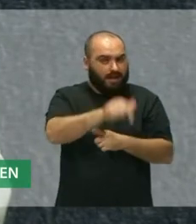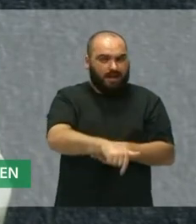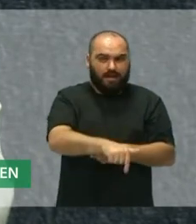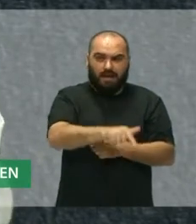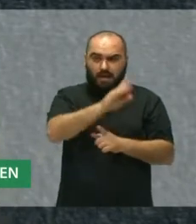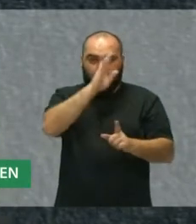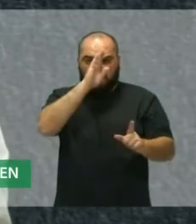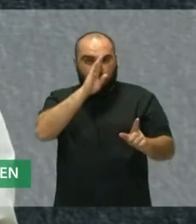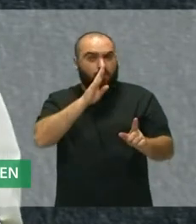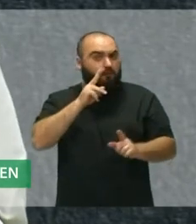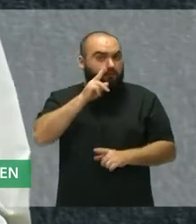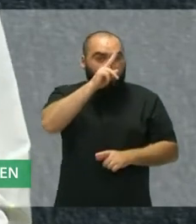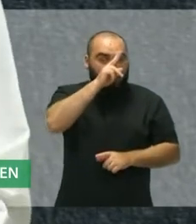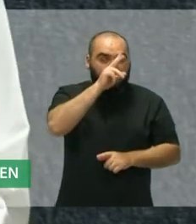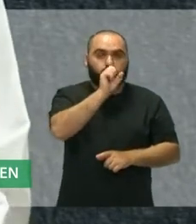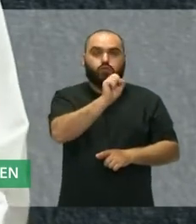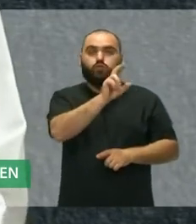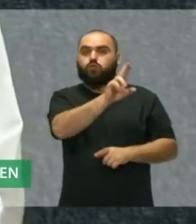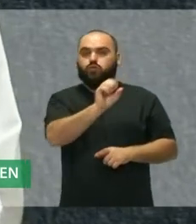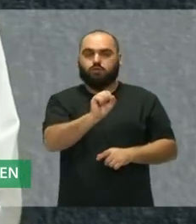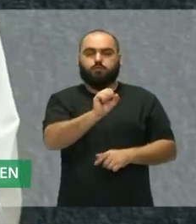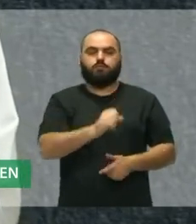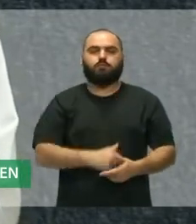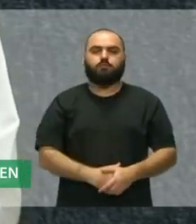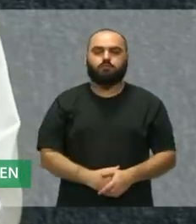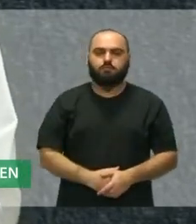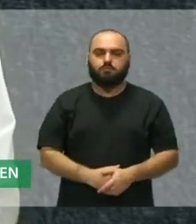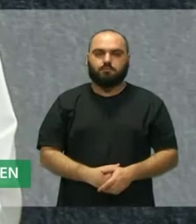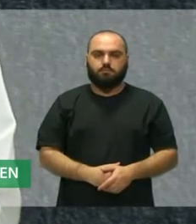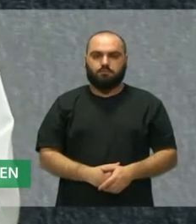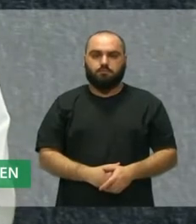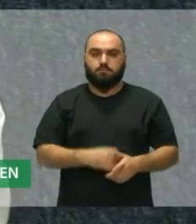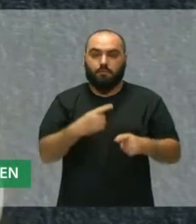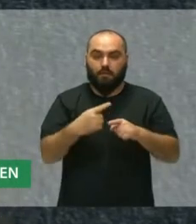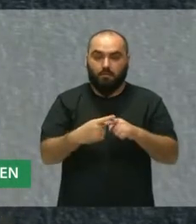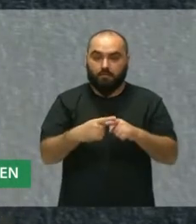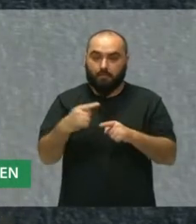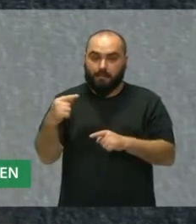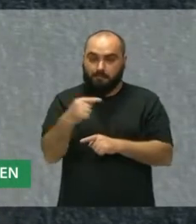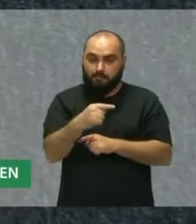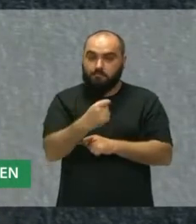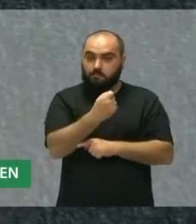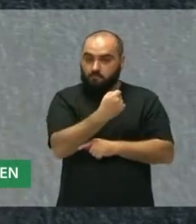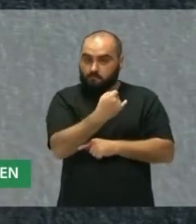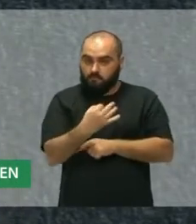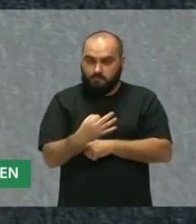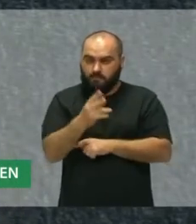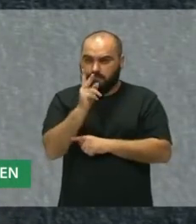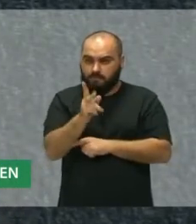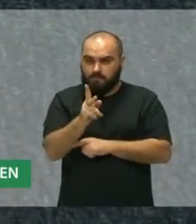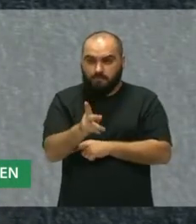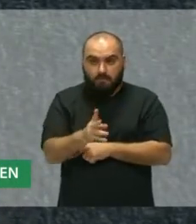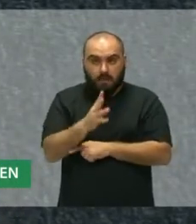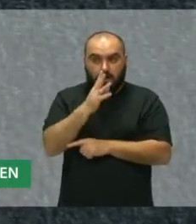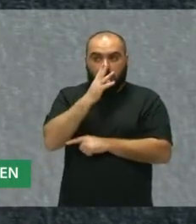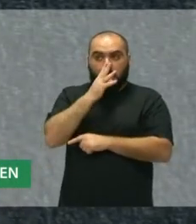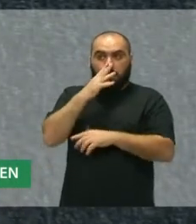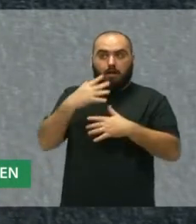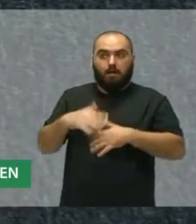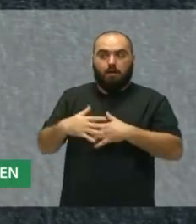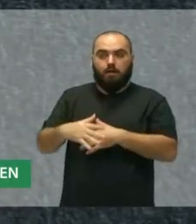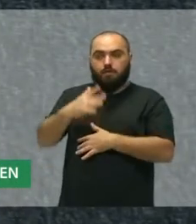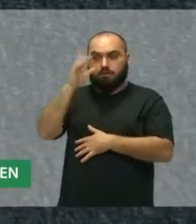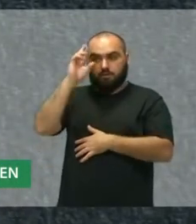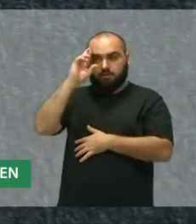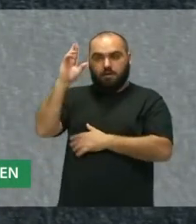para o paciente SUS. Por causa desses números que sempre impressionaram os